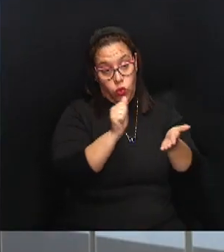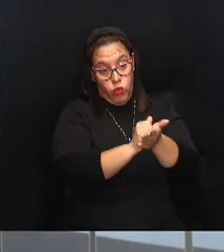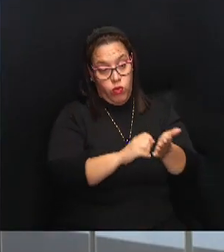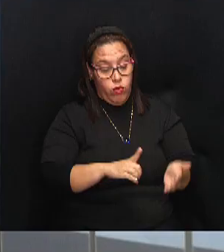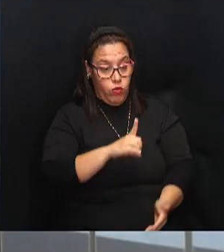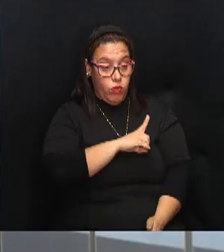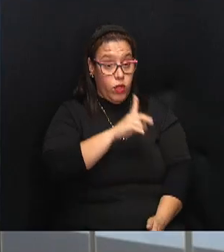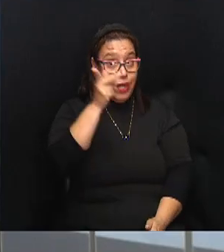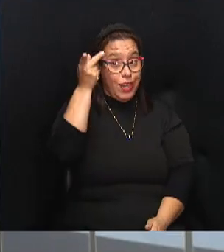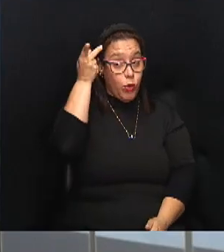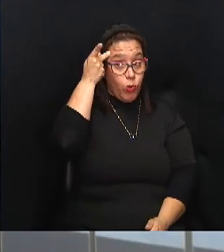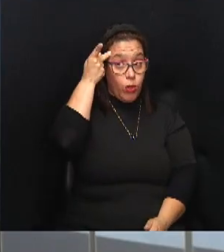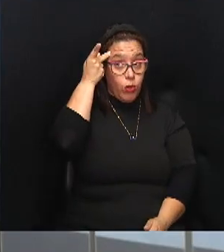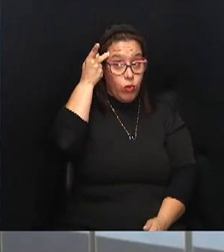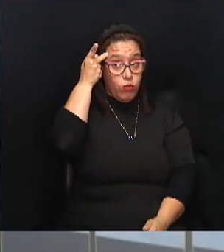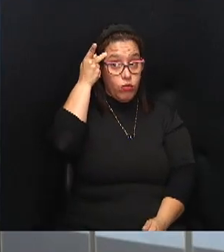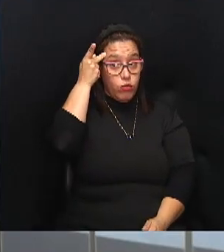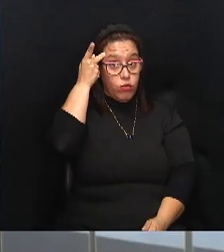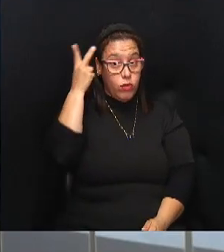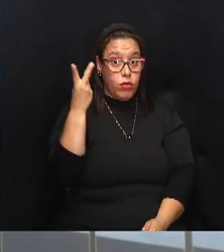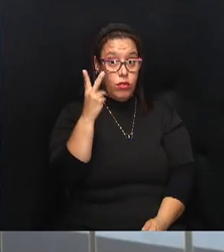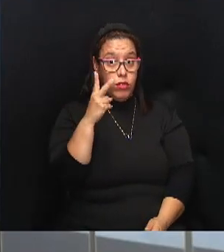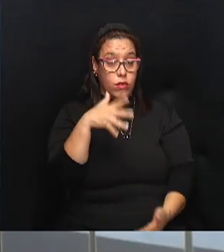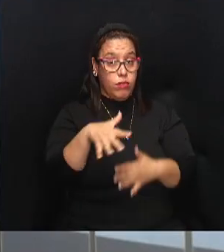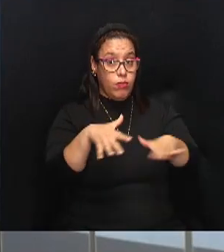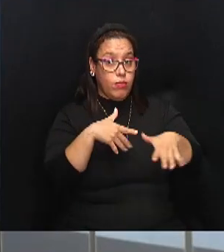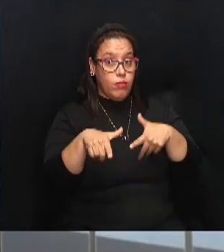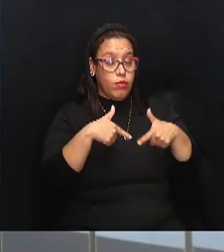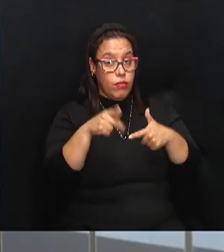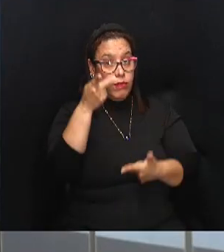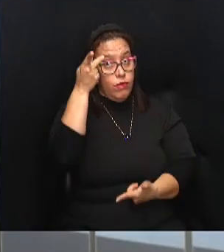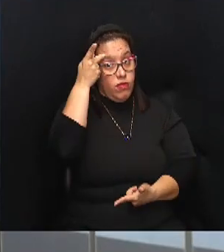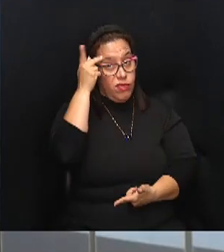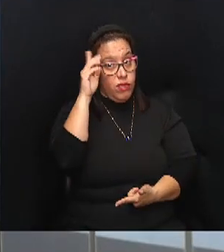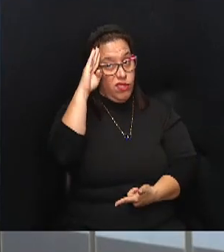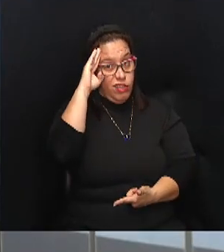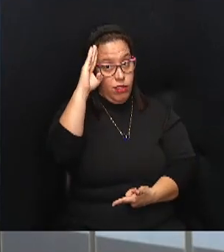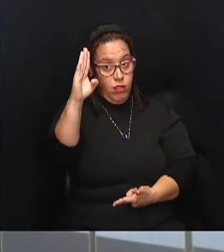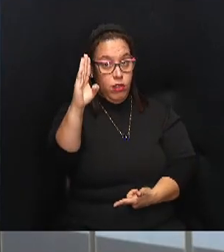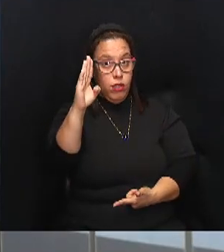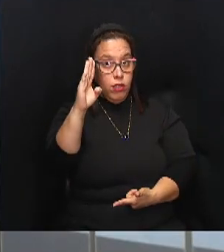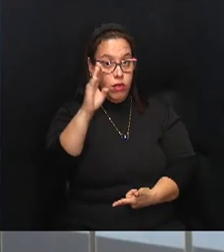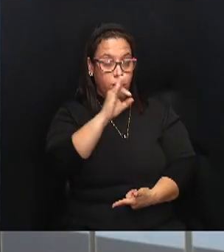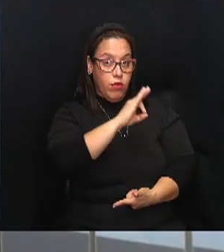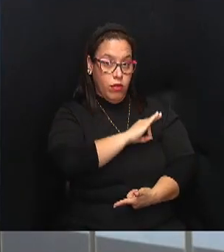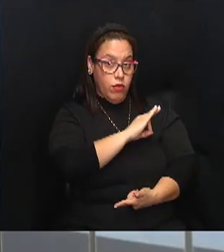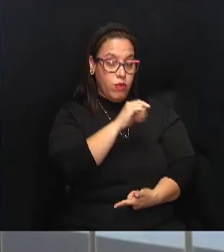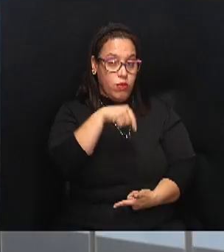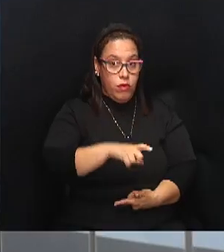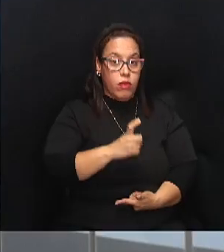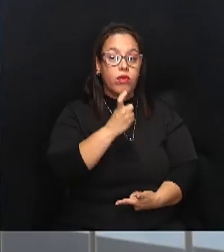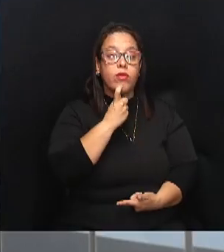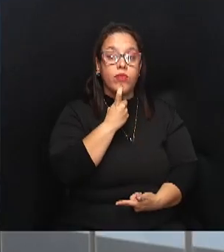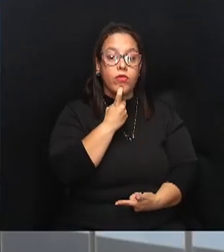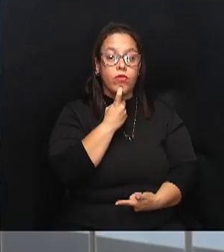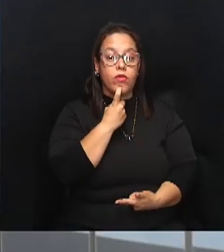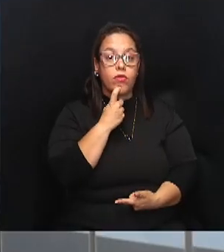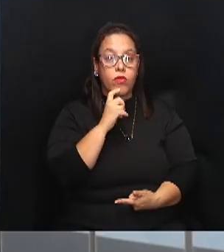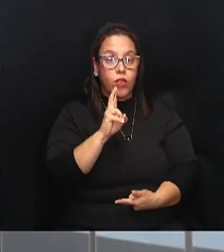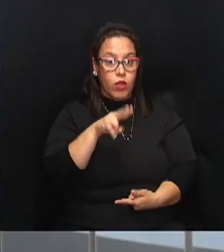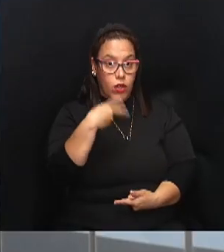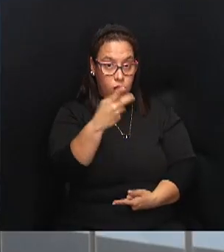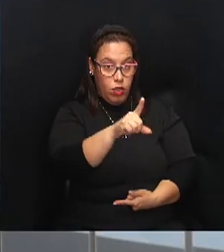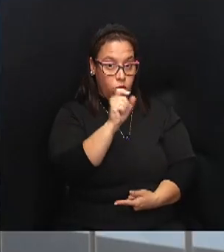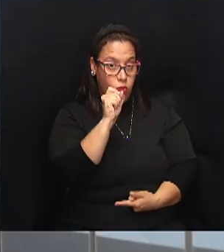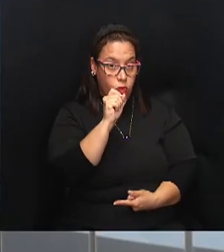São Paulo, eles estão no segundo momento. Quem trabalha em São Paulo tem prioridade. Os policiais daqui de Campinas entram na segunda